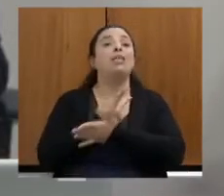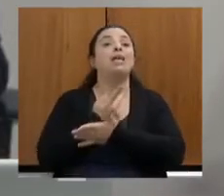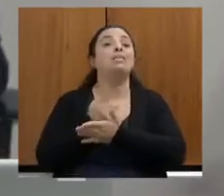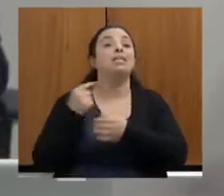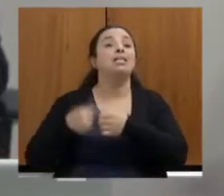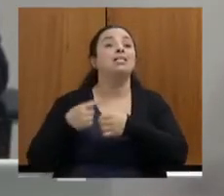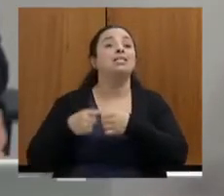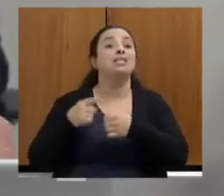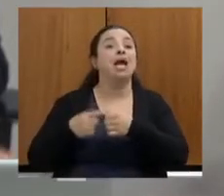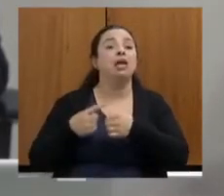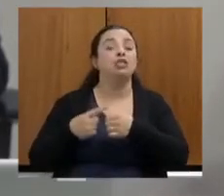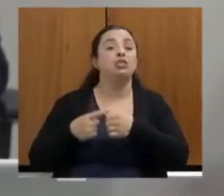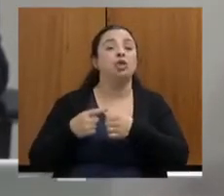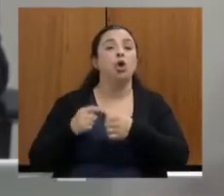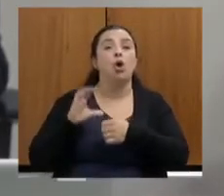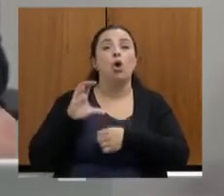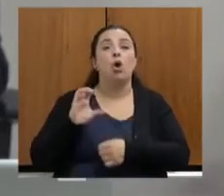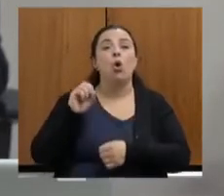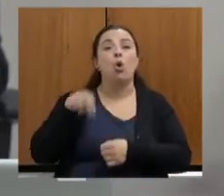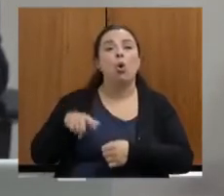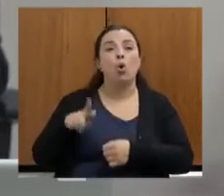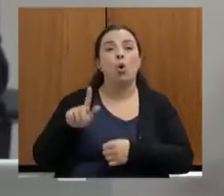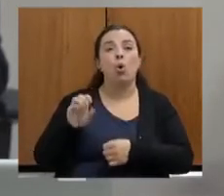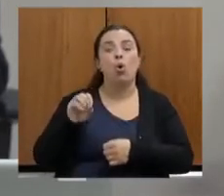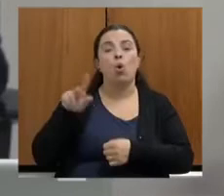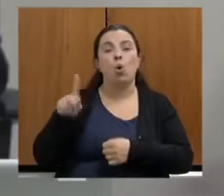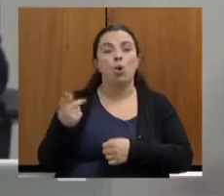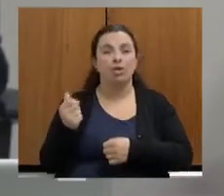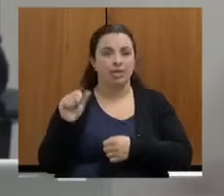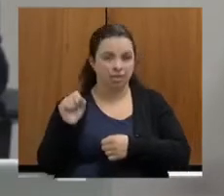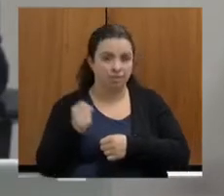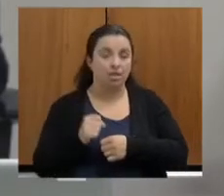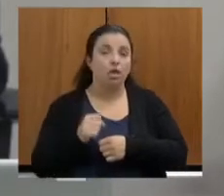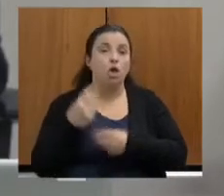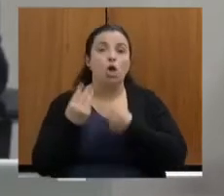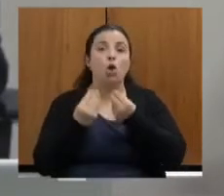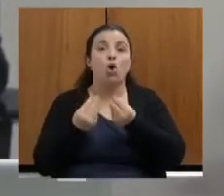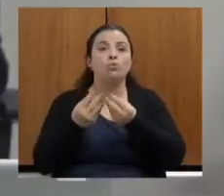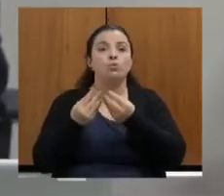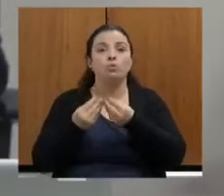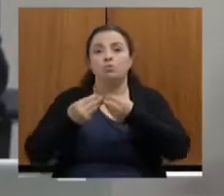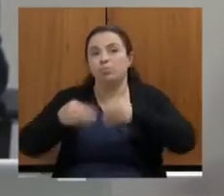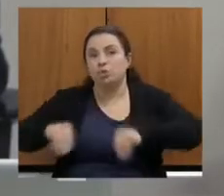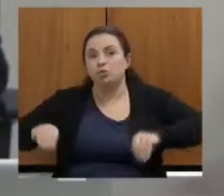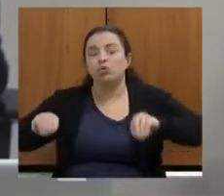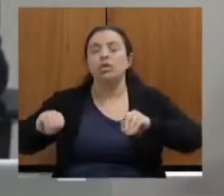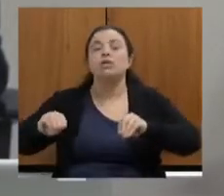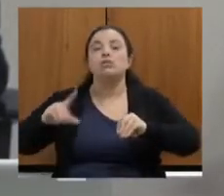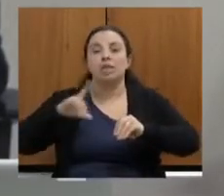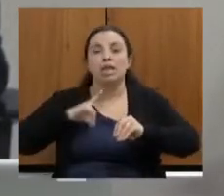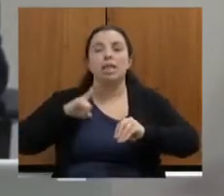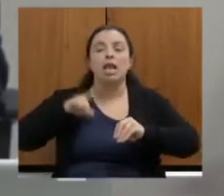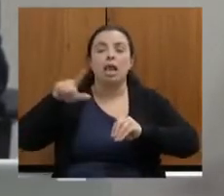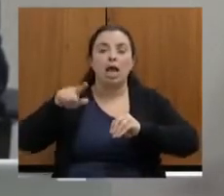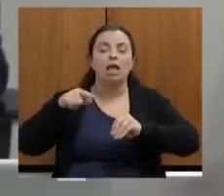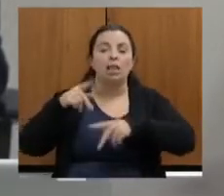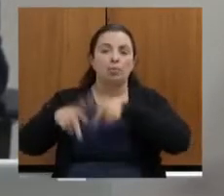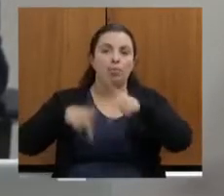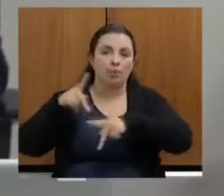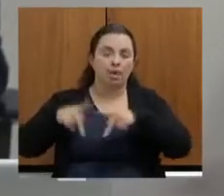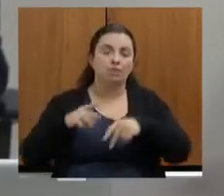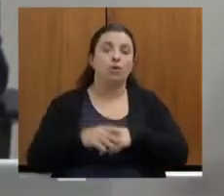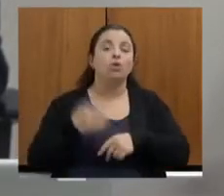mineração em Congonhas da expansão e dos impactos para a vida da população então gente segue fazendo aí os encaminhamentos